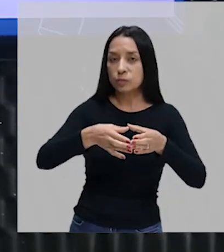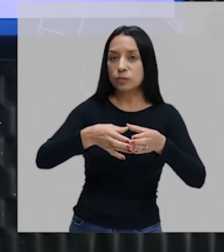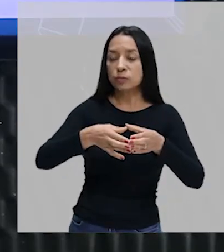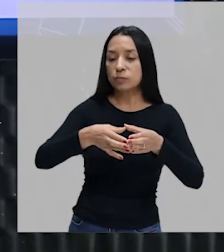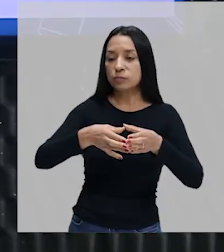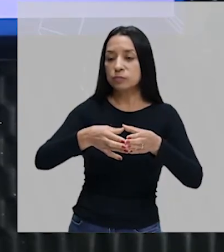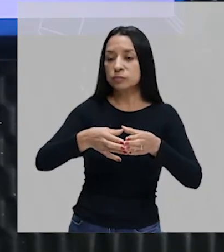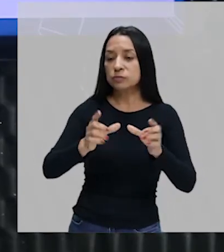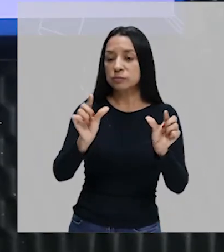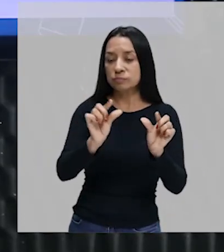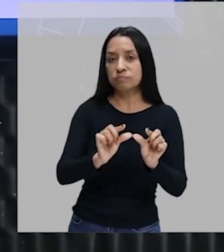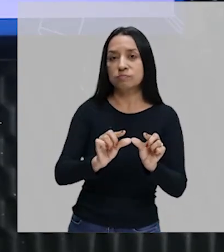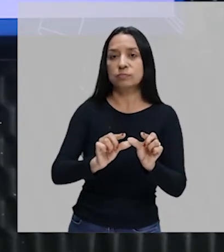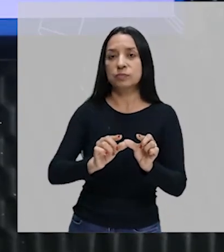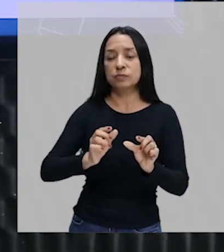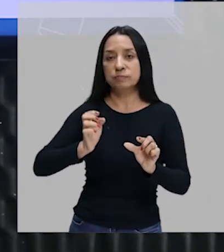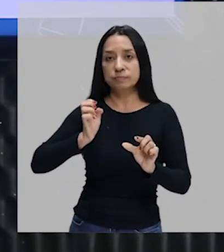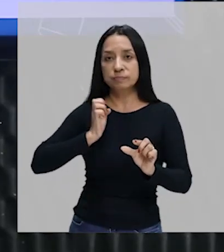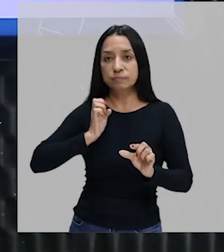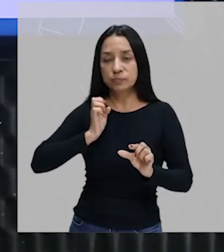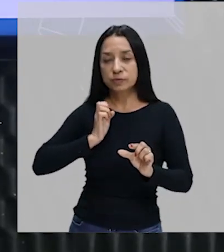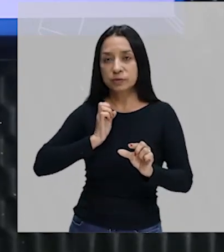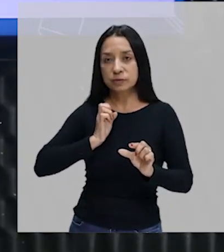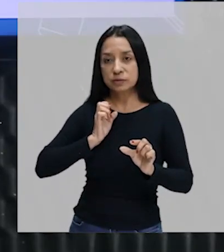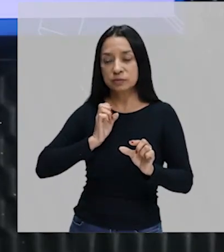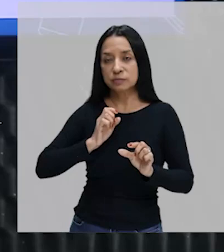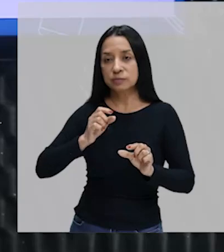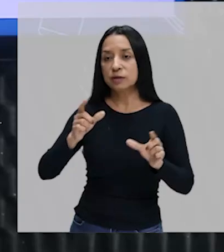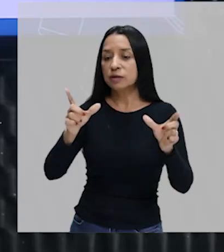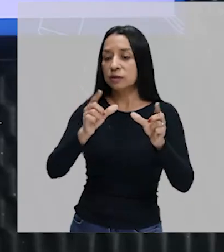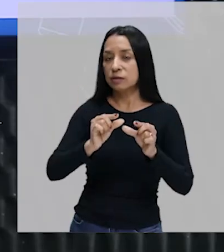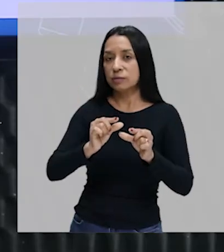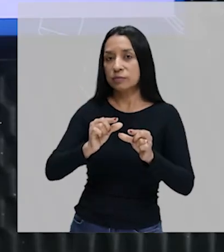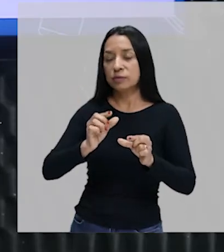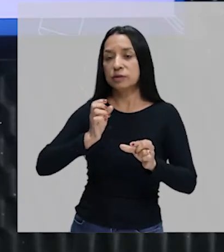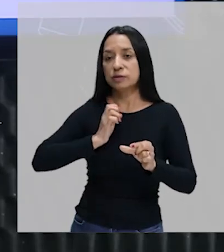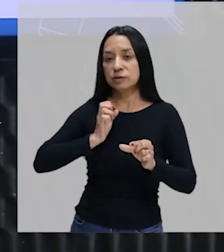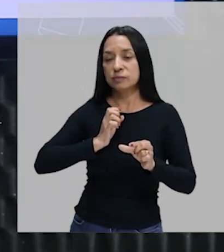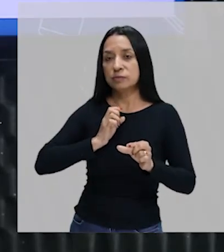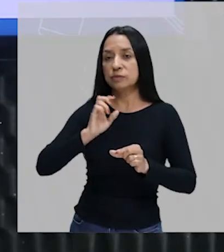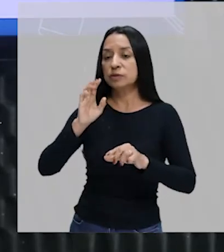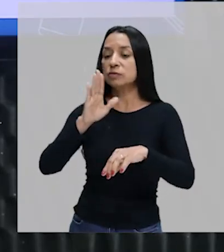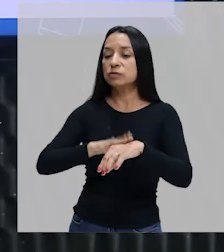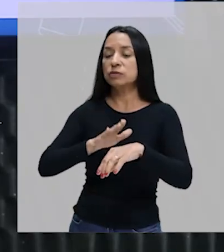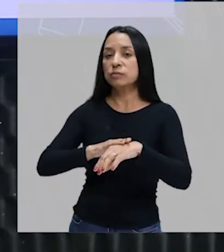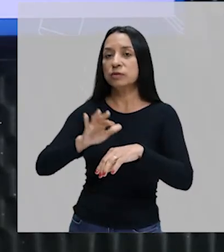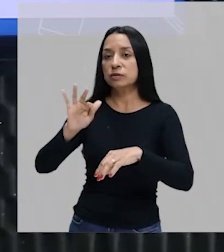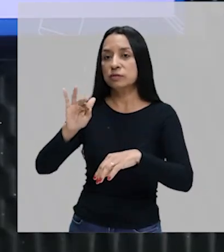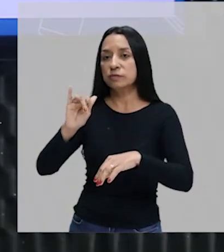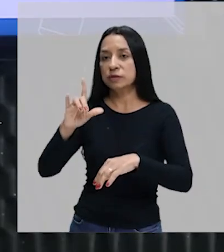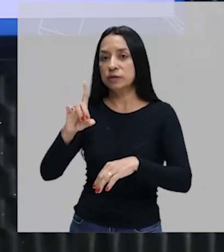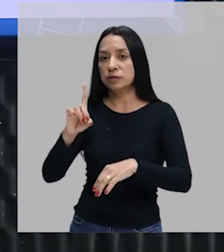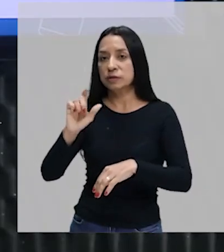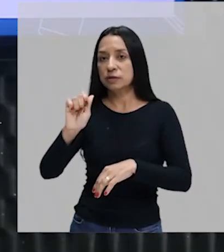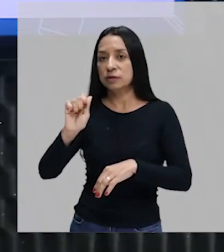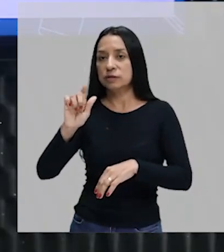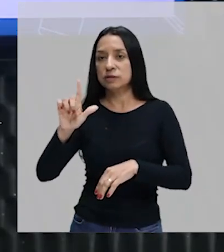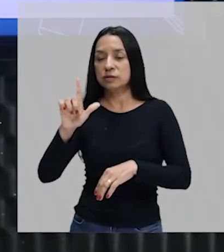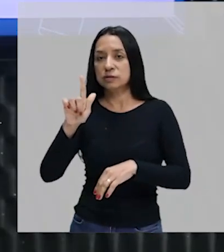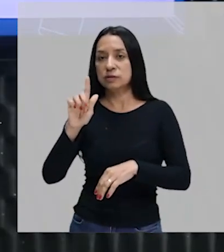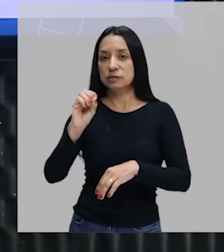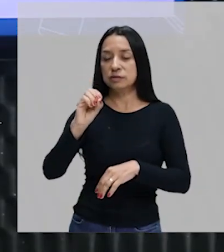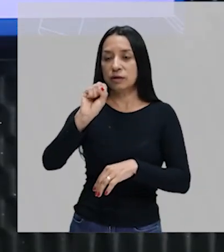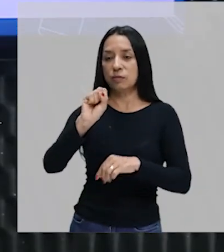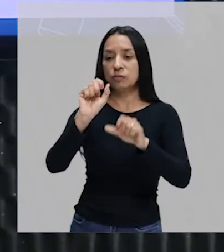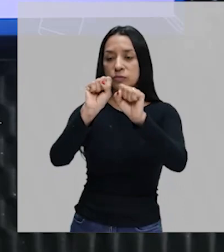setores principalmente dessa pequena nobreza, que era chamada de fidalgos, né? Então, esses setores lá